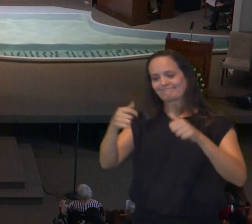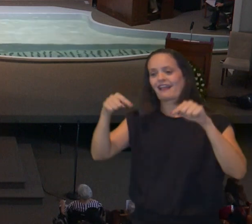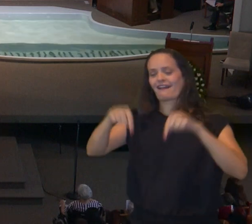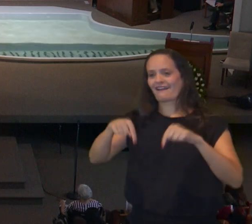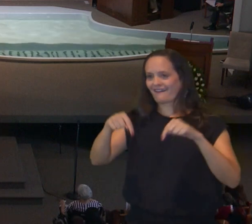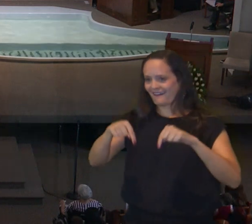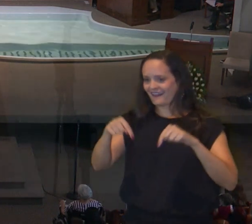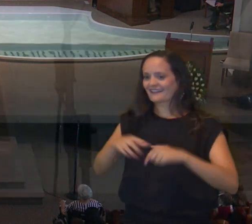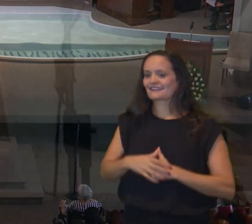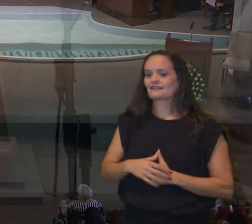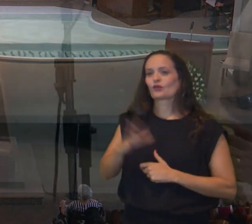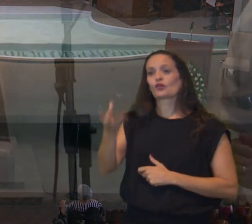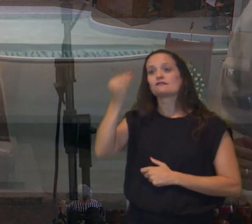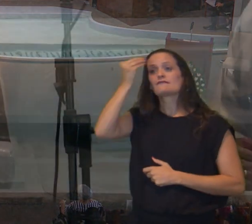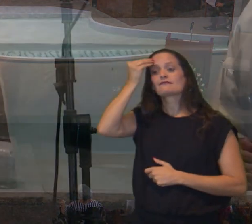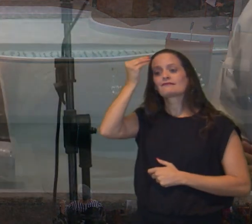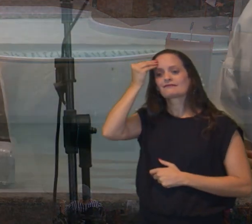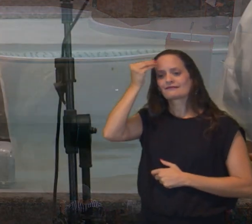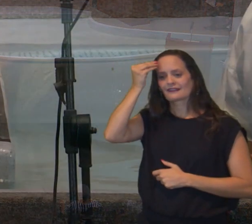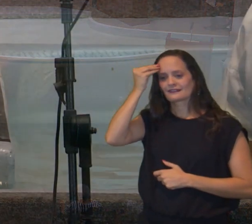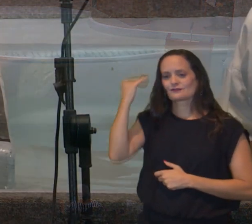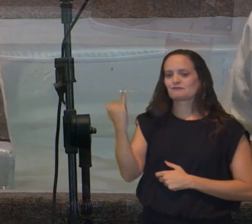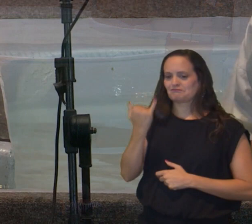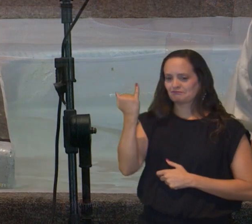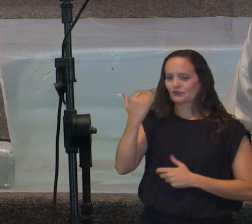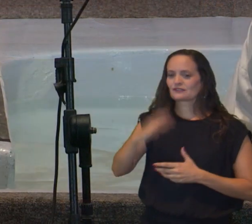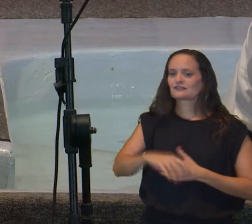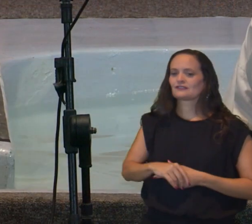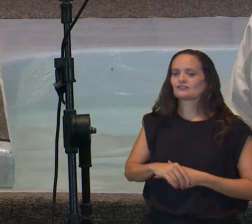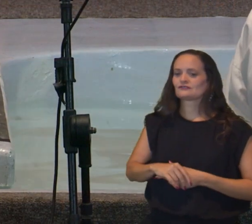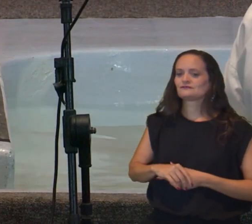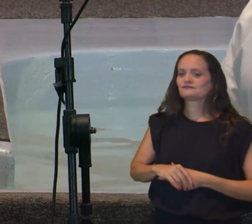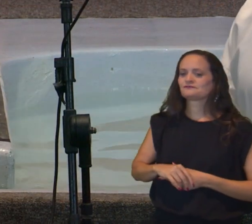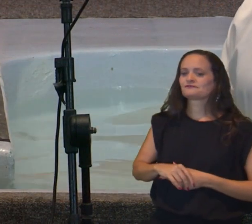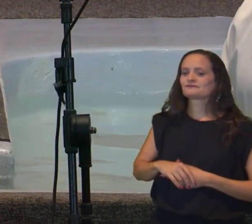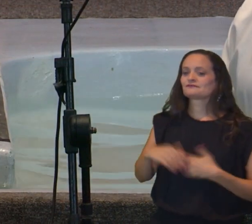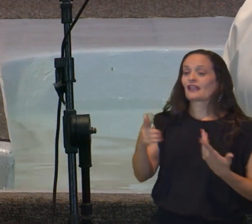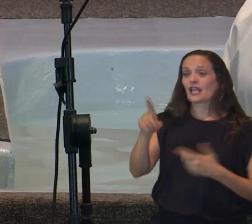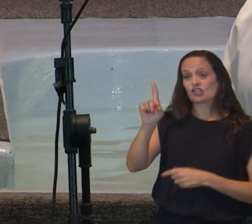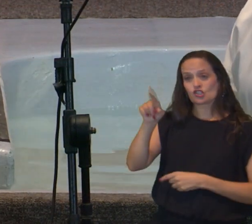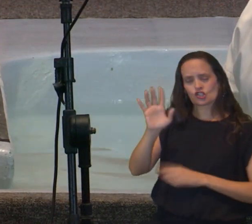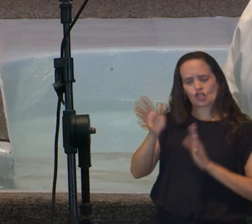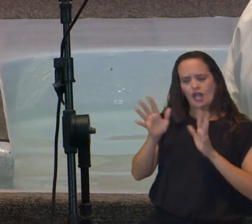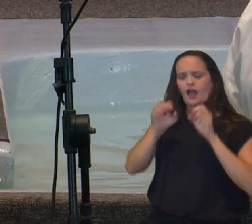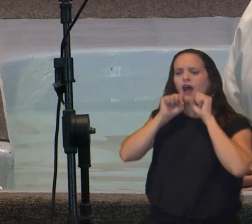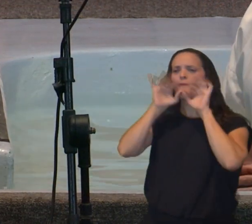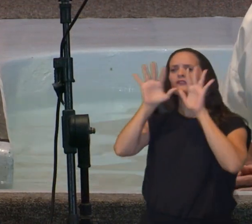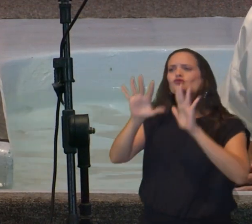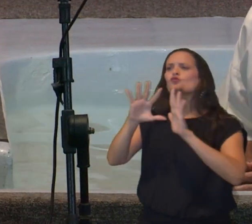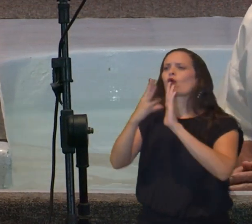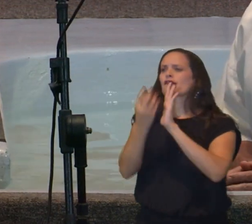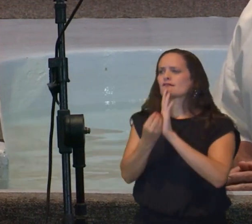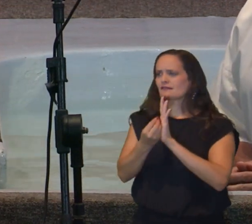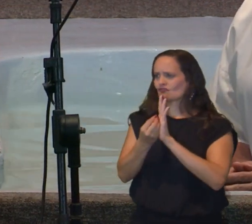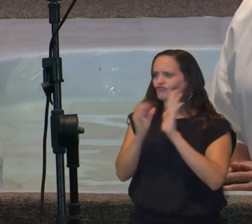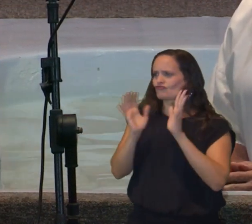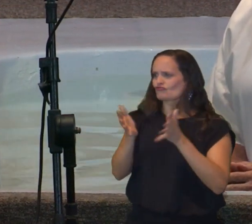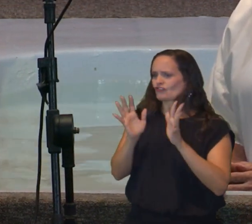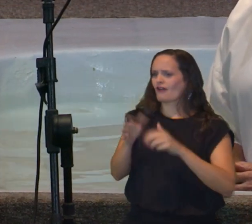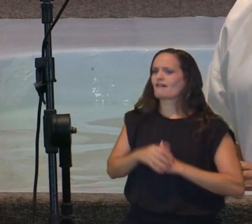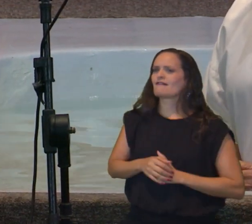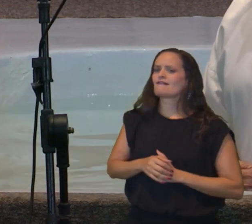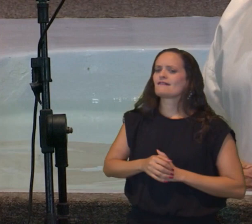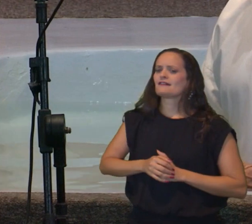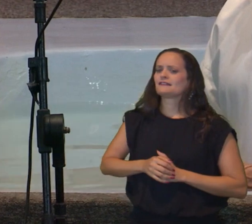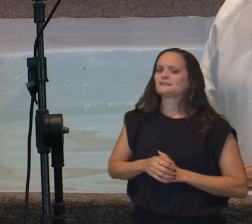que nós entendemos do Novo Testamento. E o nosso irmão Gerson já tem sido uma bênção aqui entre nós, um homem que